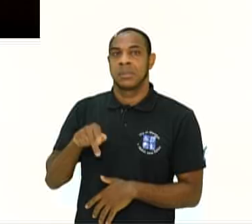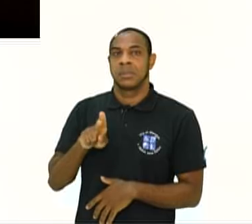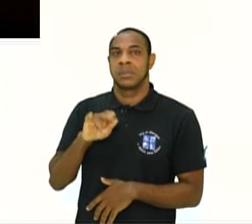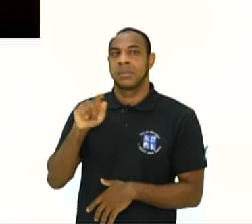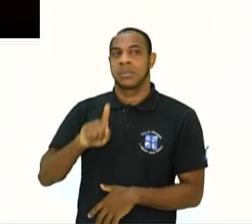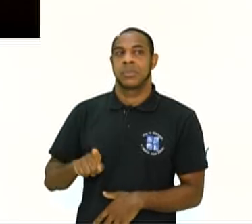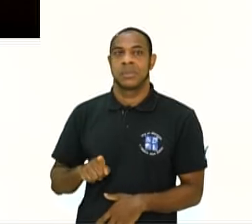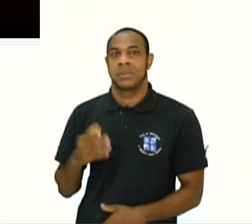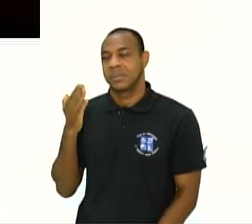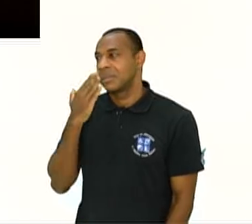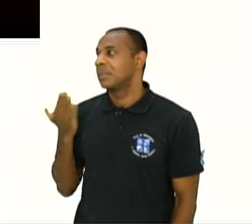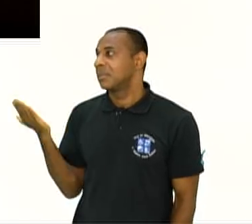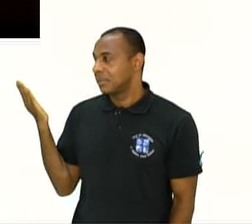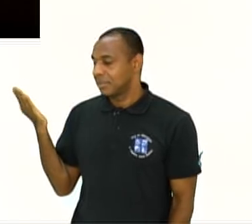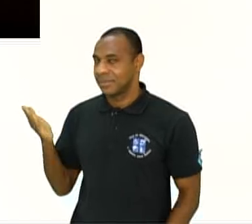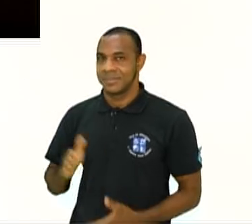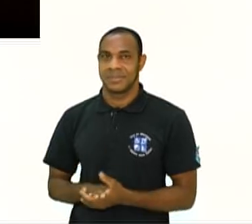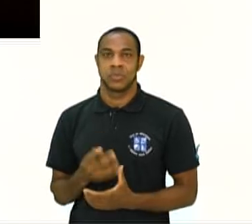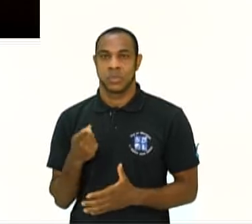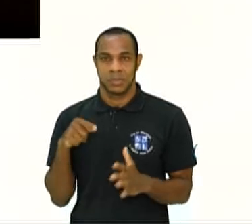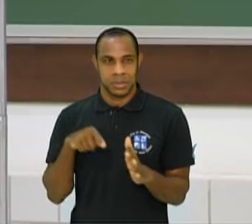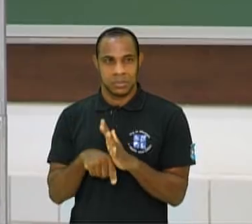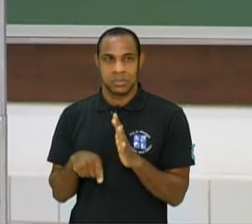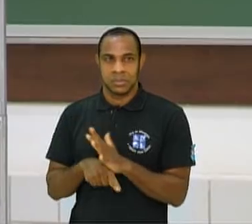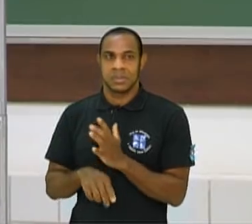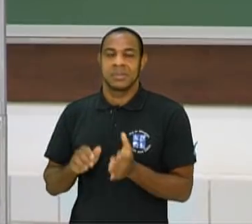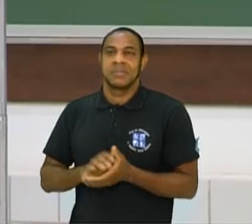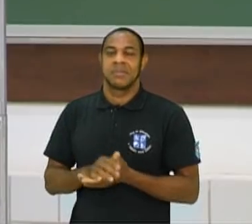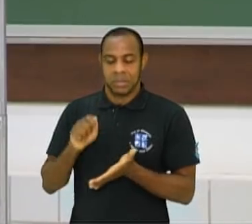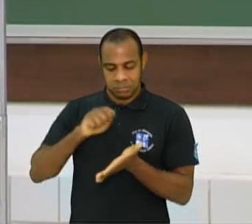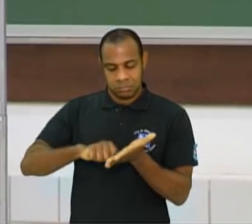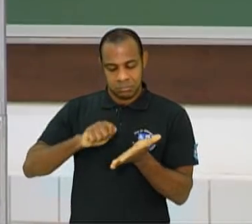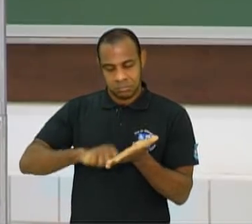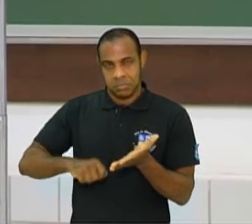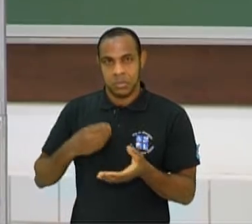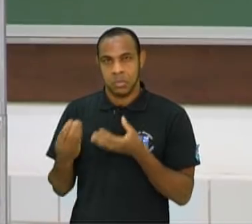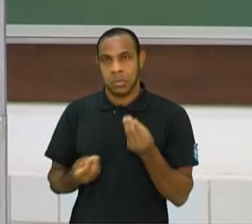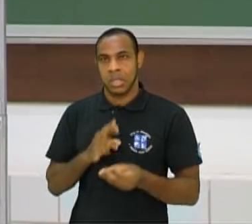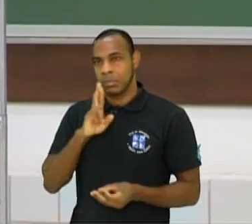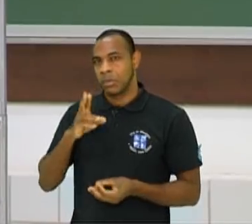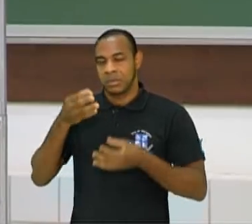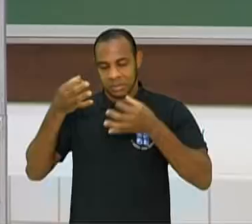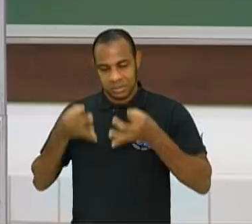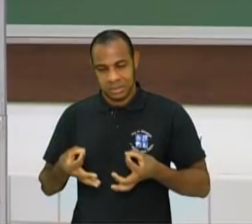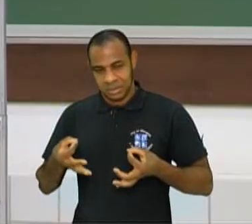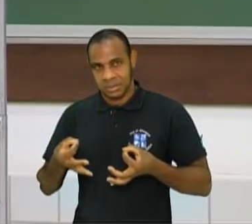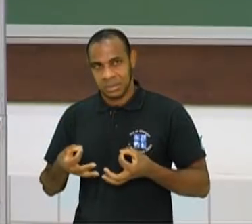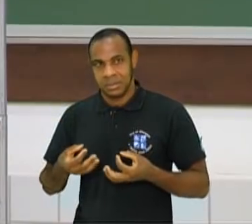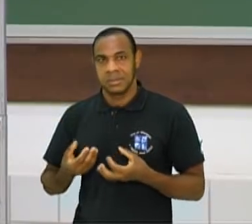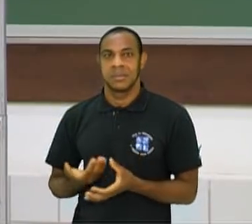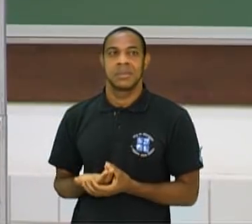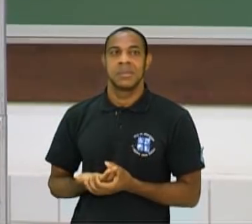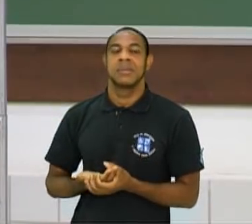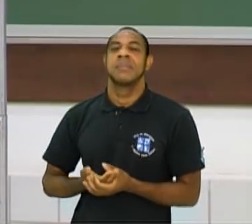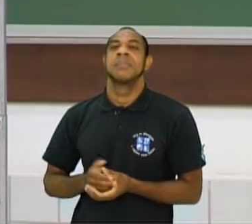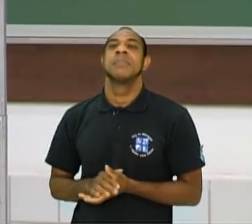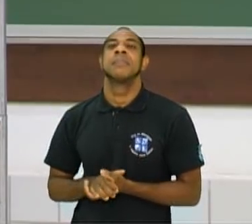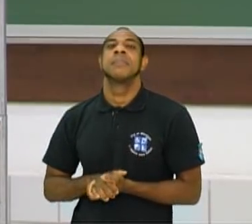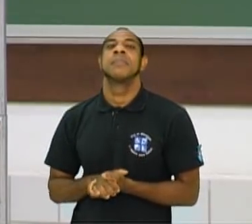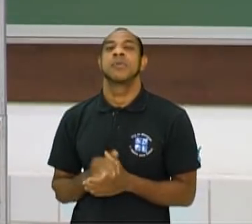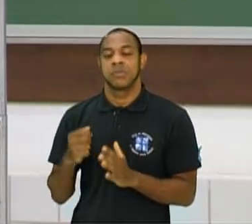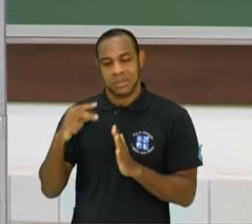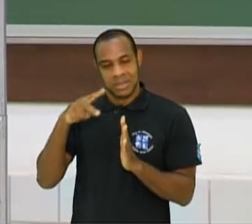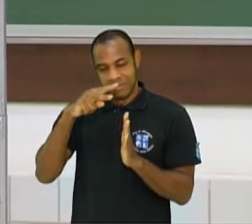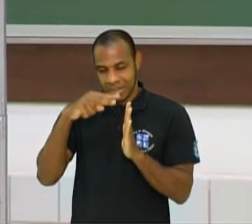duas perguntinhas que nós vamos fazer juntos. Você vai anotar aí no seu caderno qual é a resposta que você acha que é correta enquanto eu estiver fazendo a